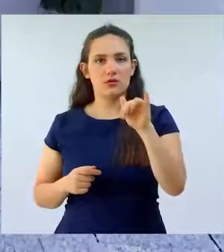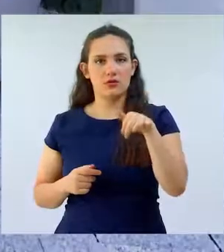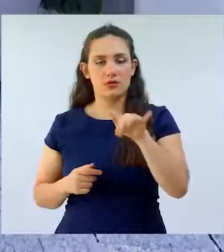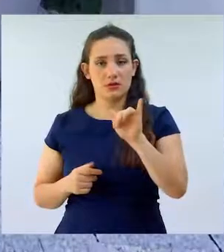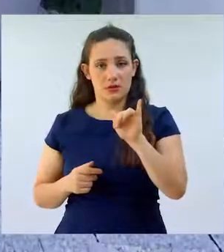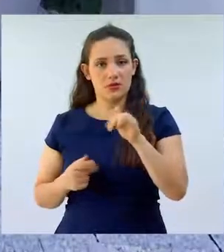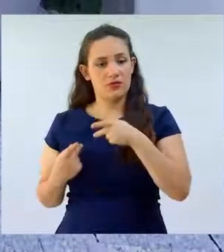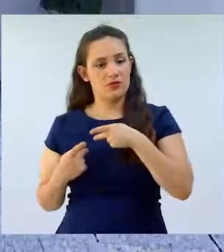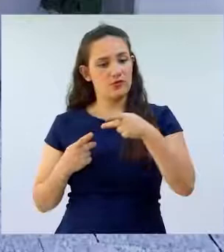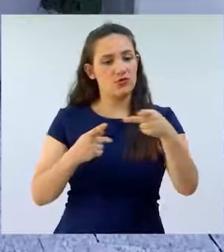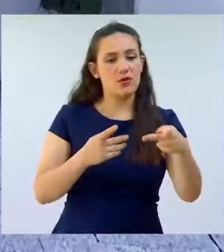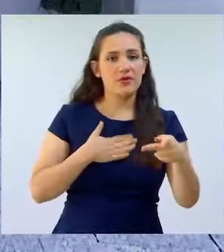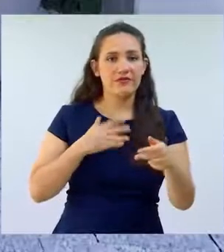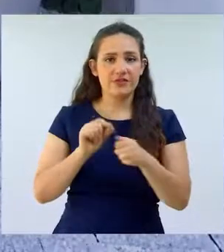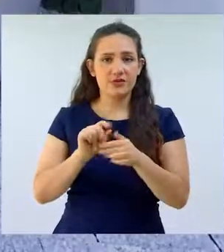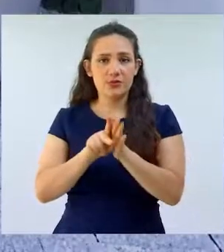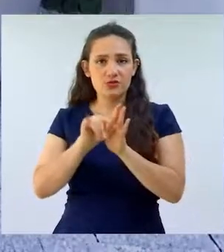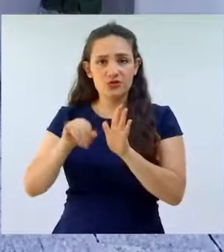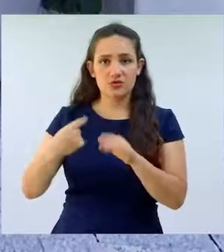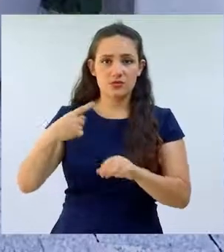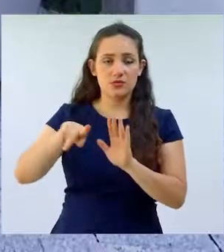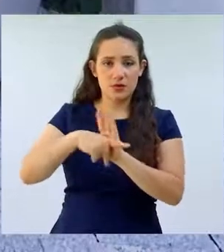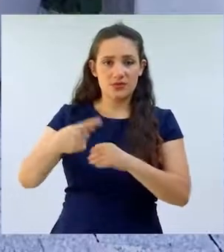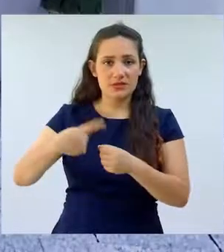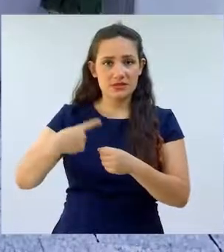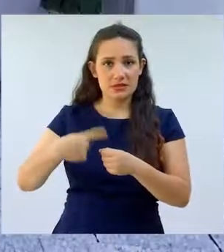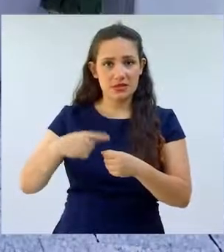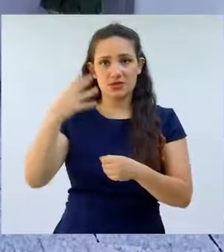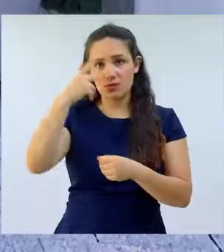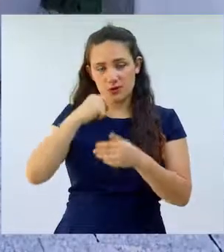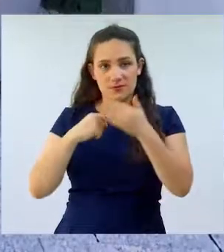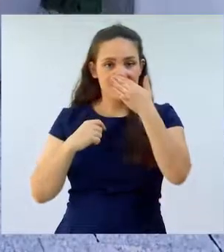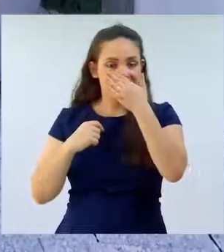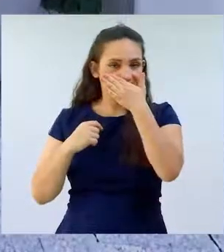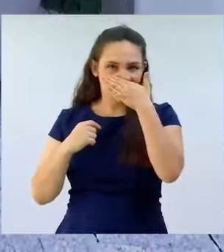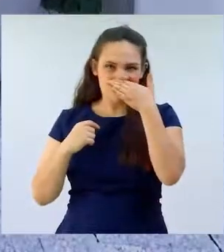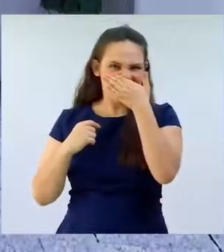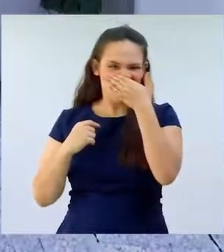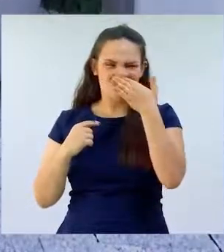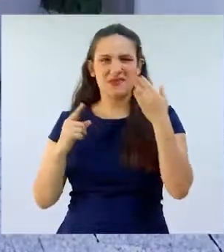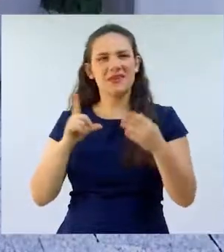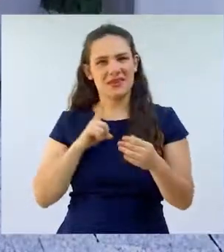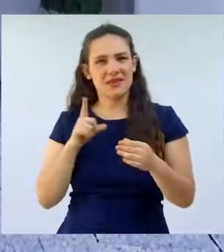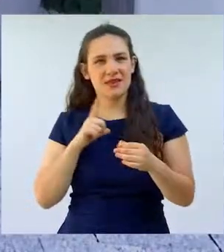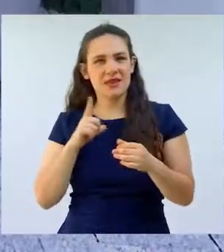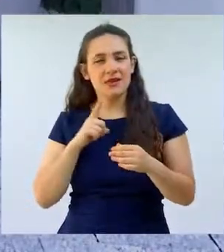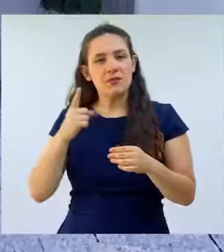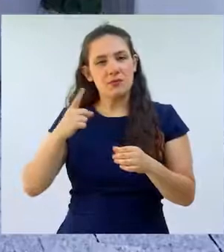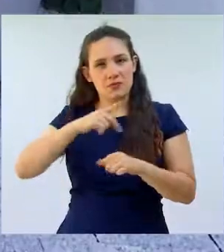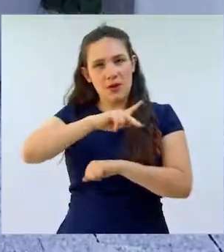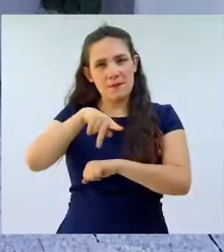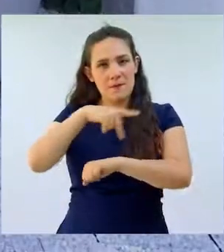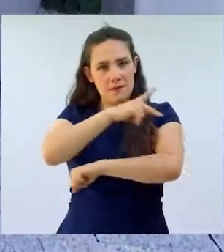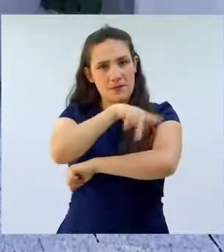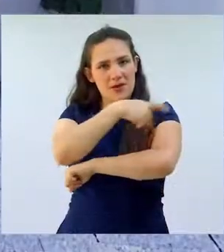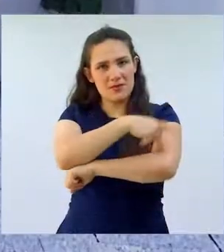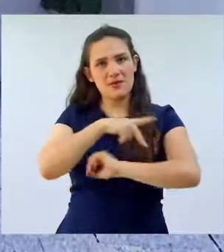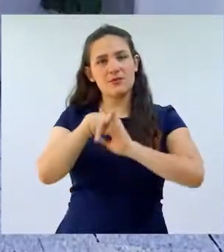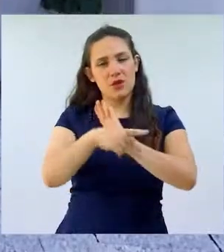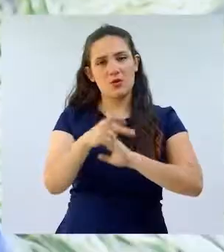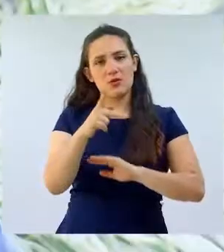eu acho que era isso. Não vou lembrar o nome dele aqui agora, e ele falou para fazer um projeto para Bonito. Nós pensamos naquela praça do Rotary, que é para cima.